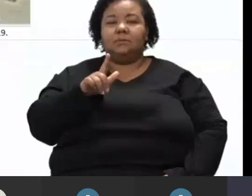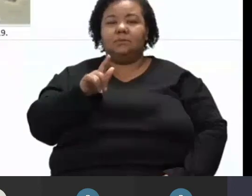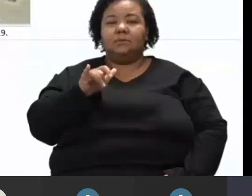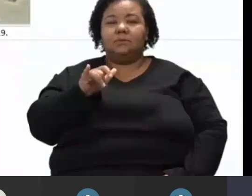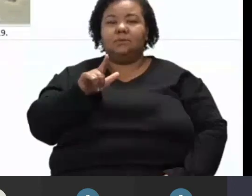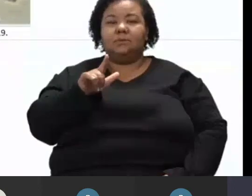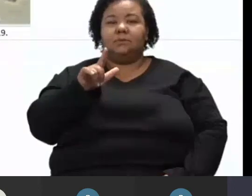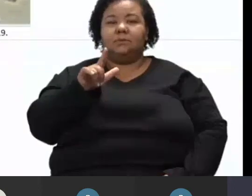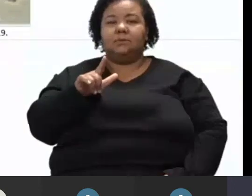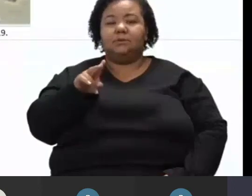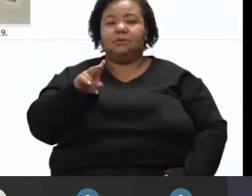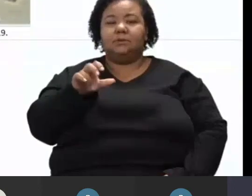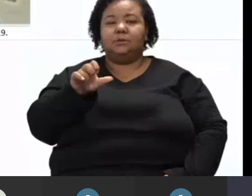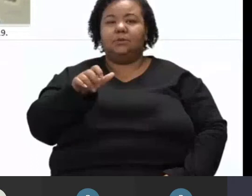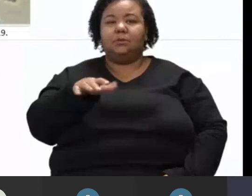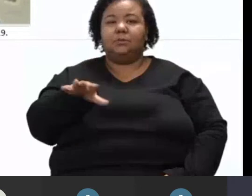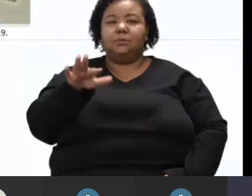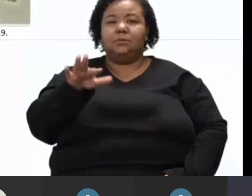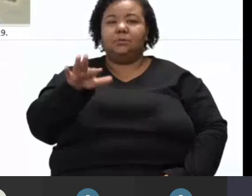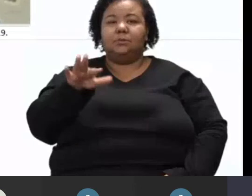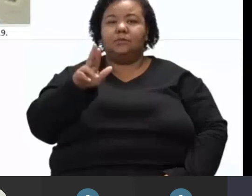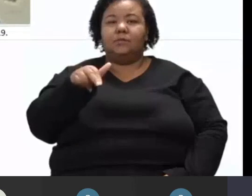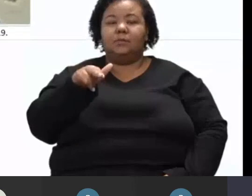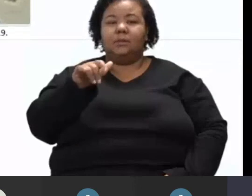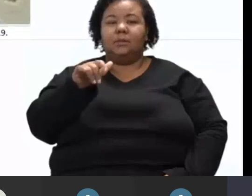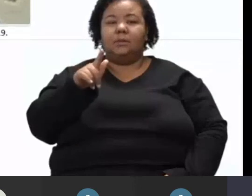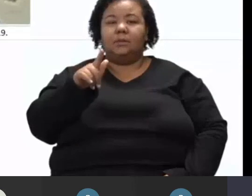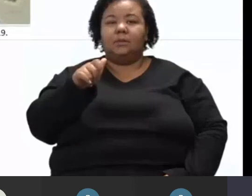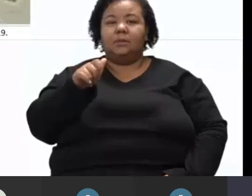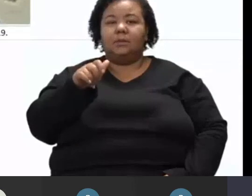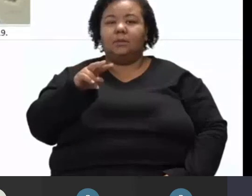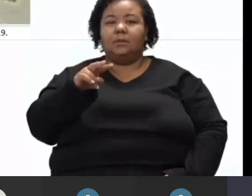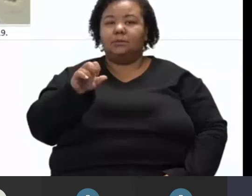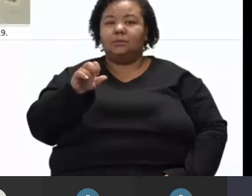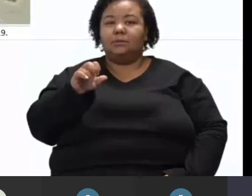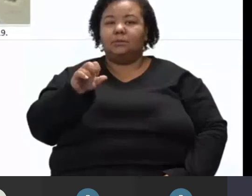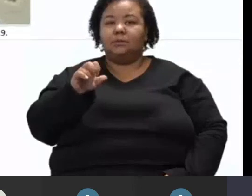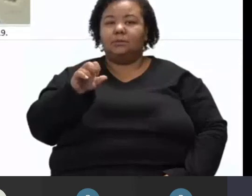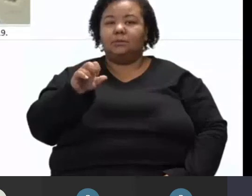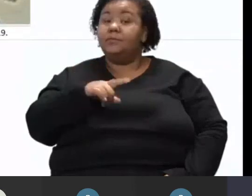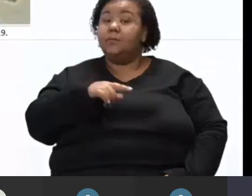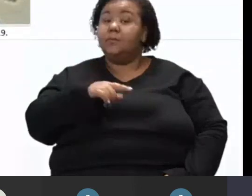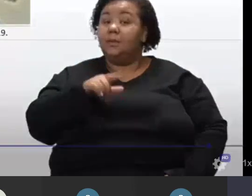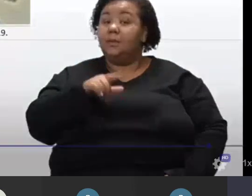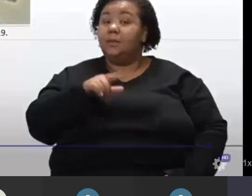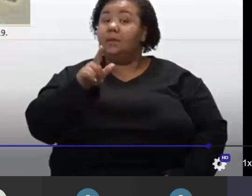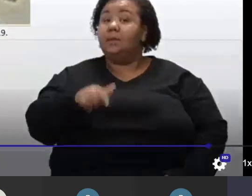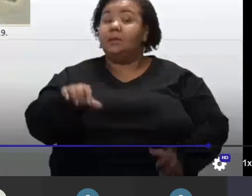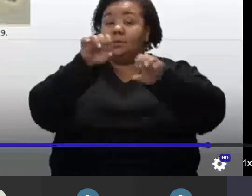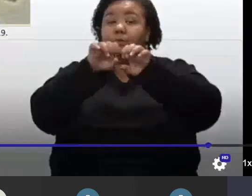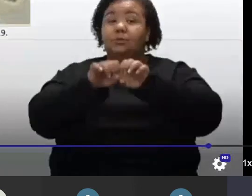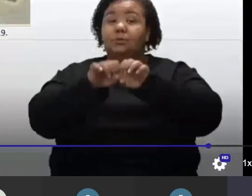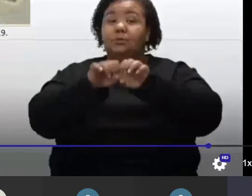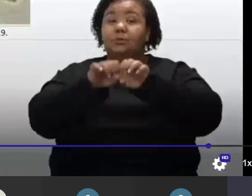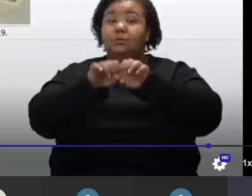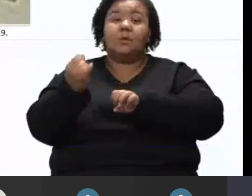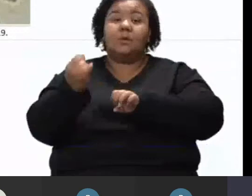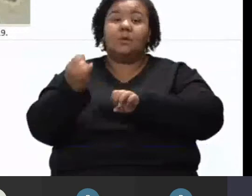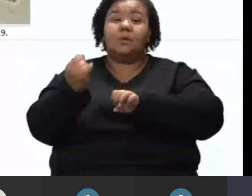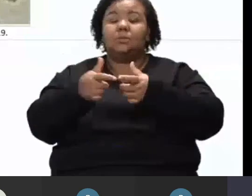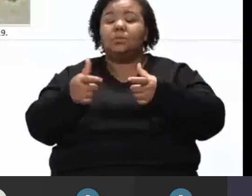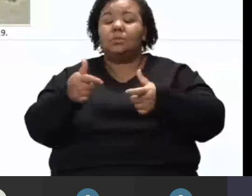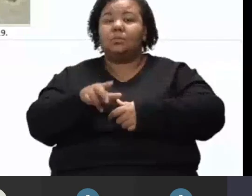os fungos, eles têm ali estruturas que vão ser muito importantes para o seu crescimento, para a sua reprodução, que